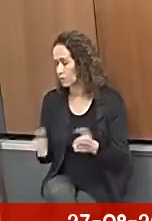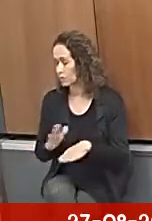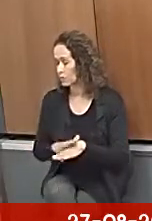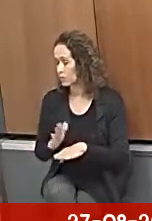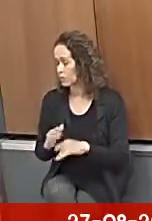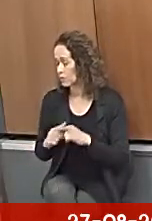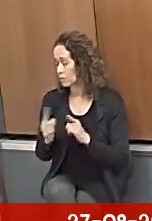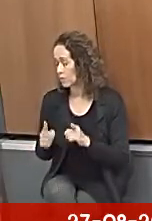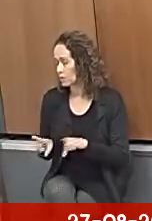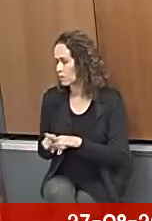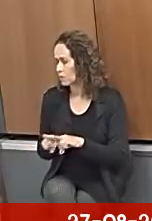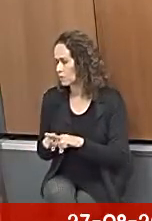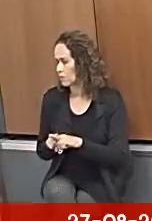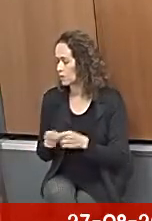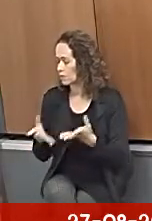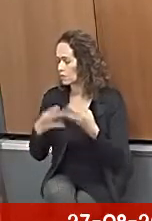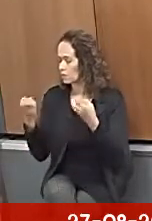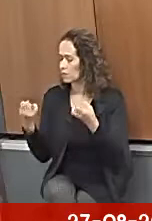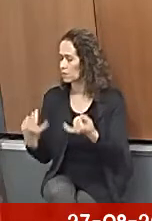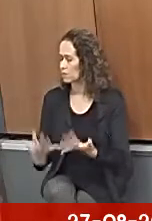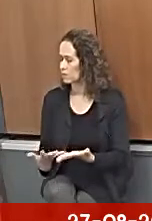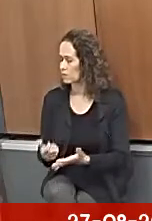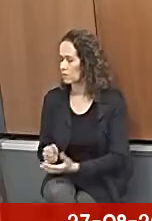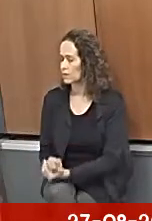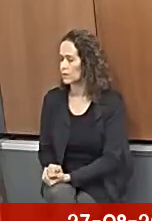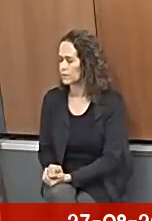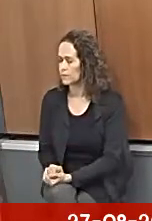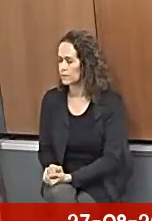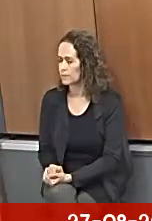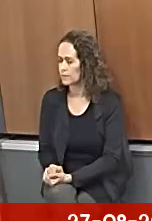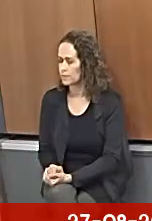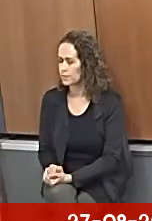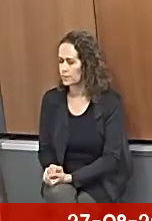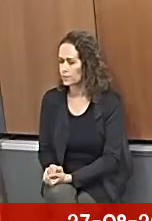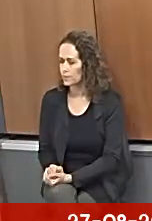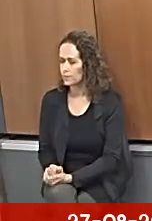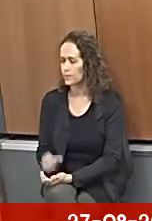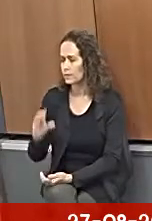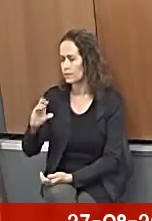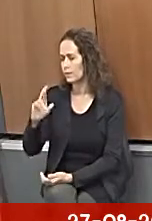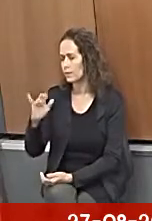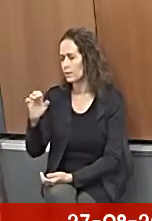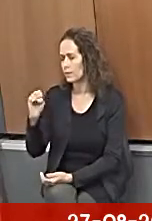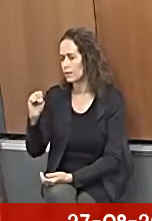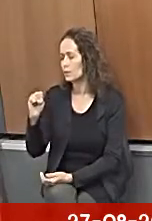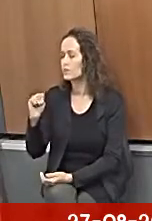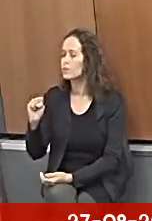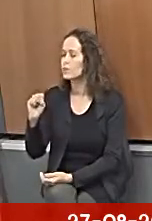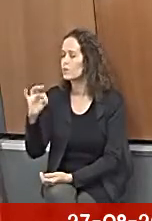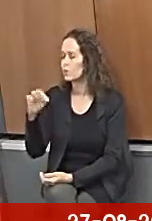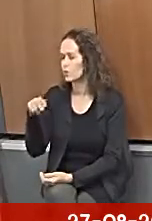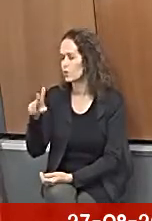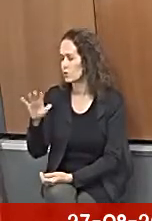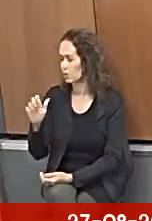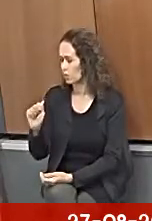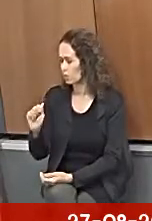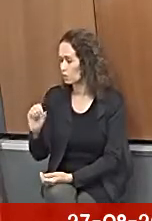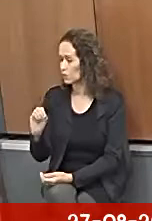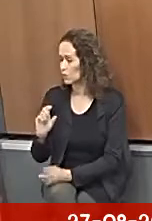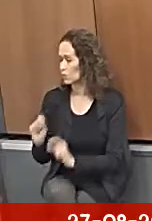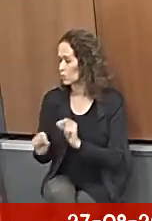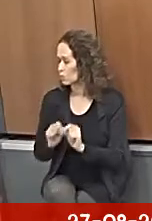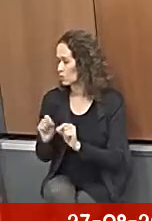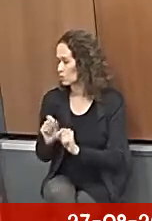de tudo queria dizer por roubo cristiano rouco é fazendo das palavras dele as